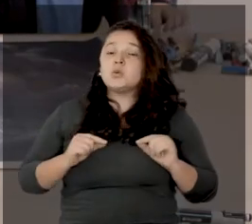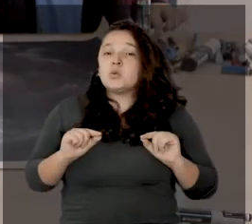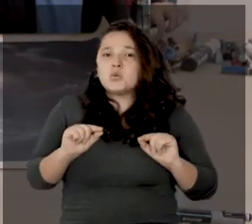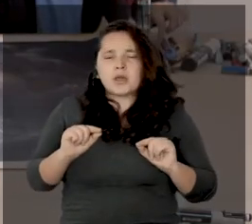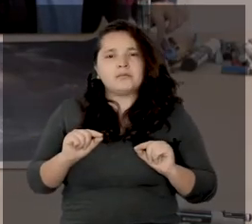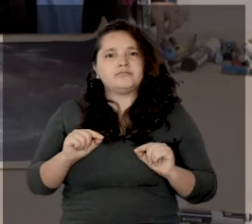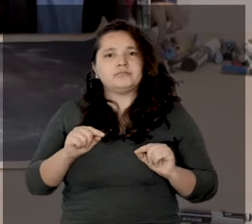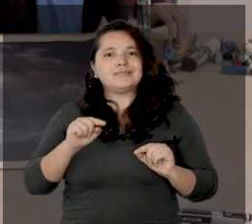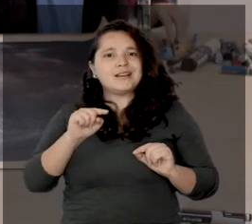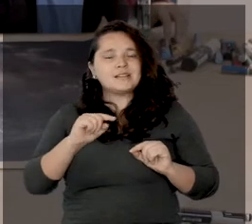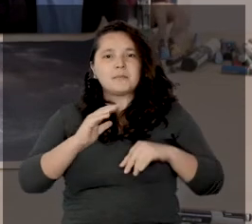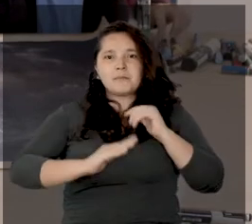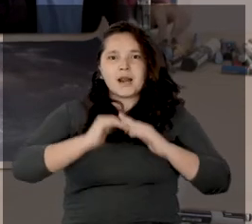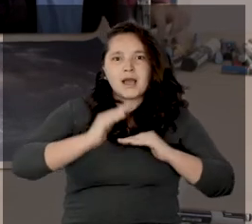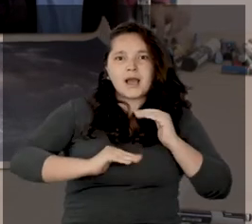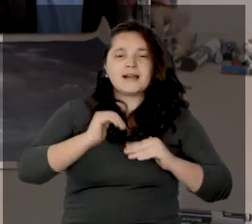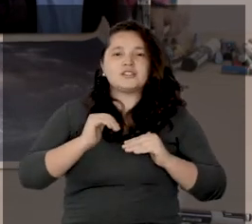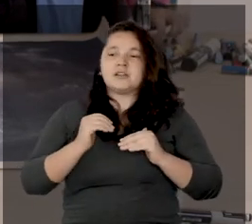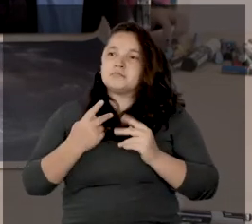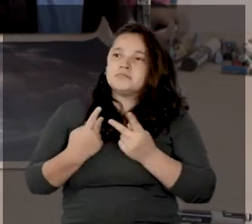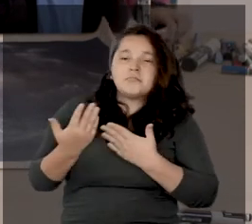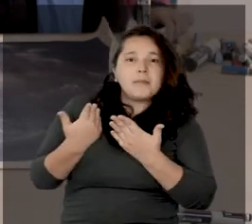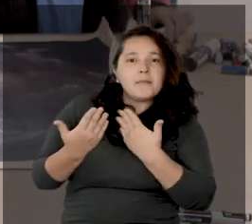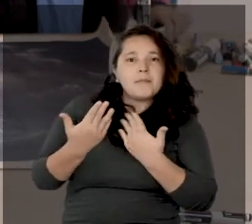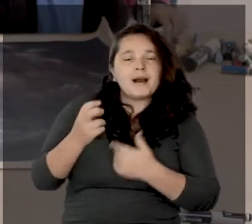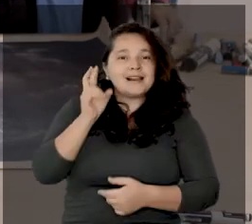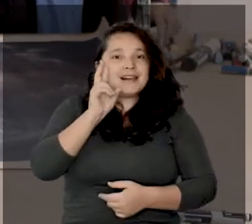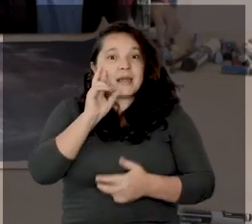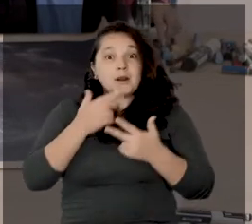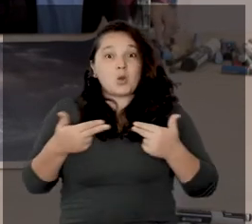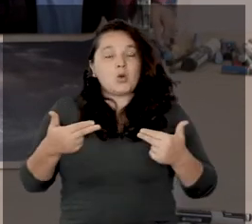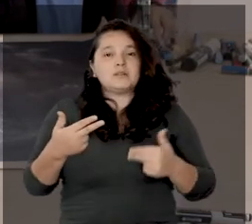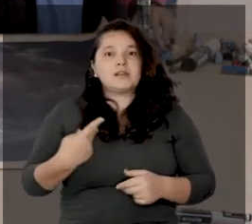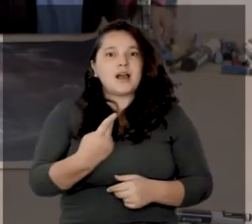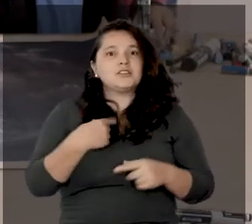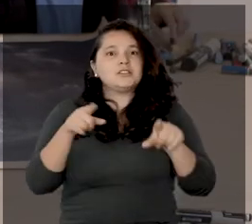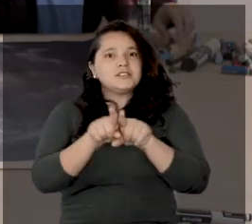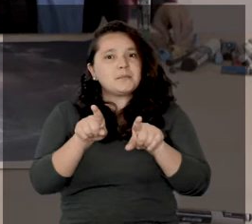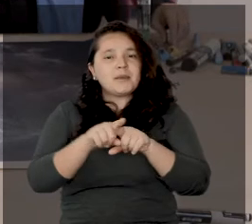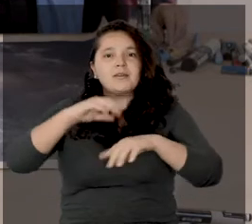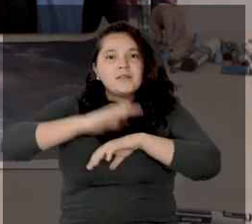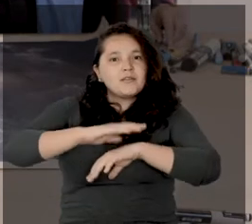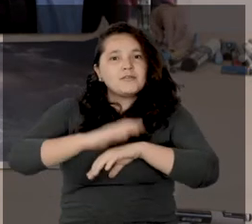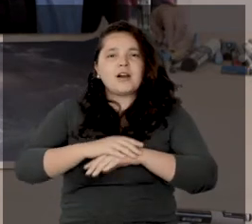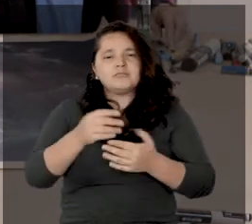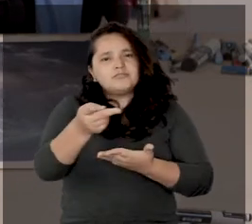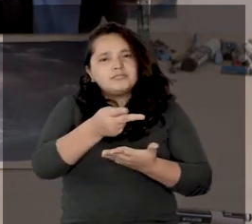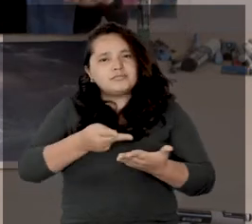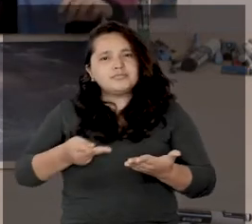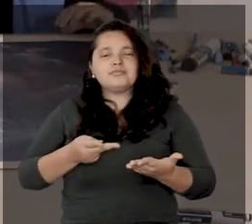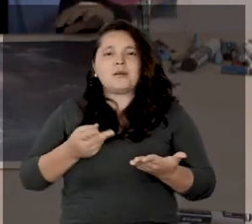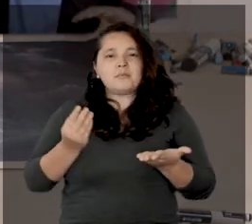né, de, ao mesmo tempo que a gente dialoga, rememora muitas coisas, a gente imprime um pouco dessas impressões, desses afetos,